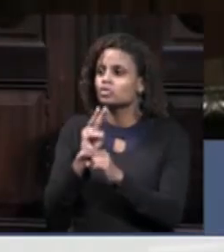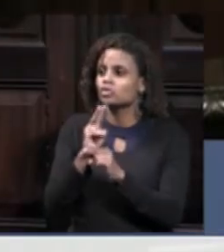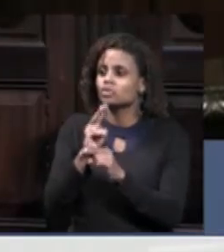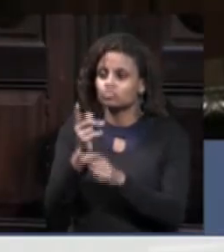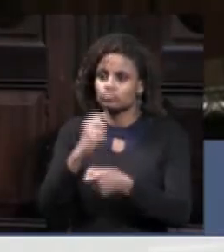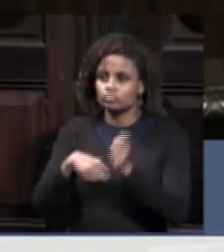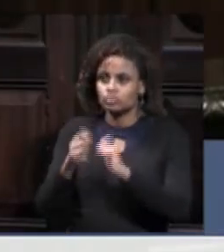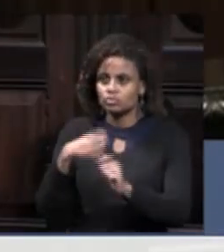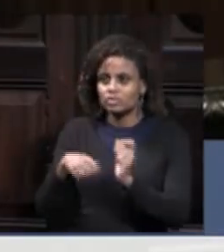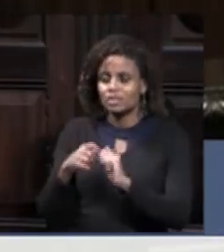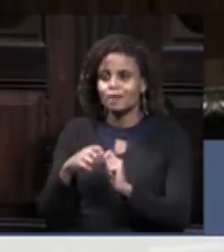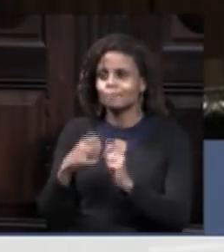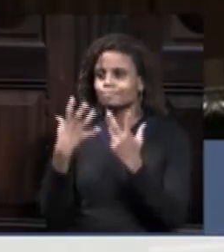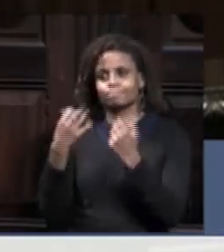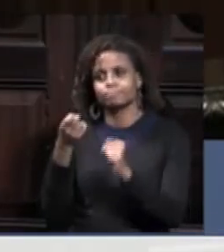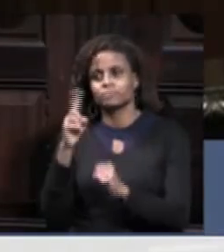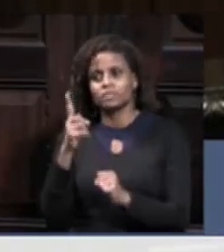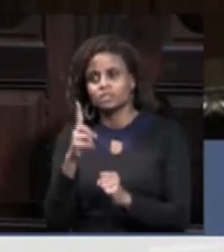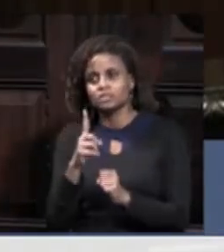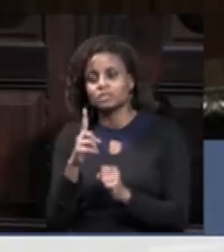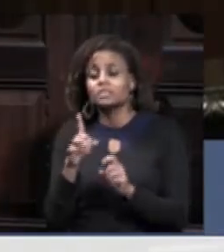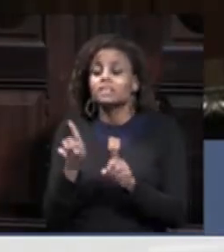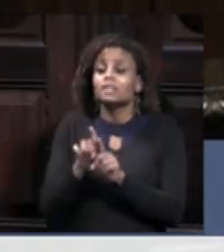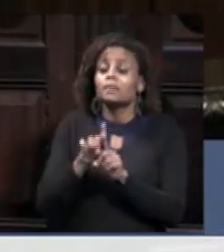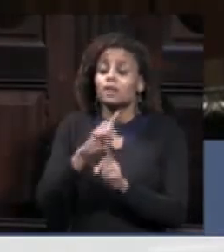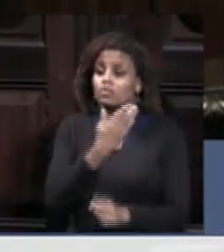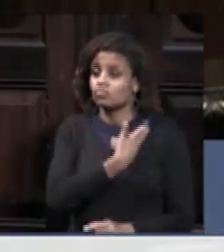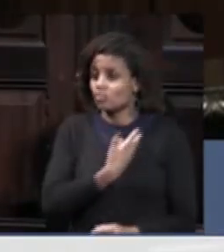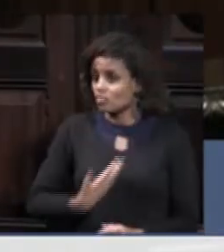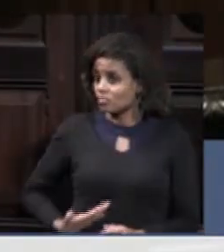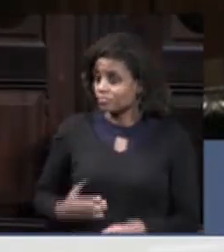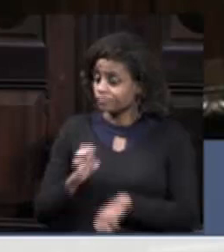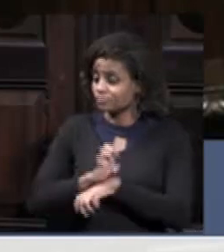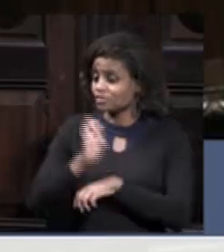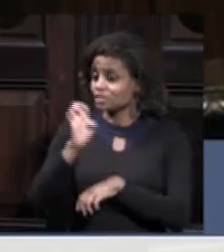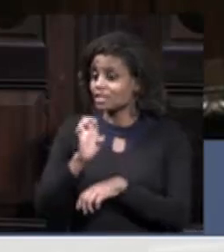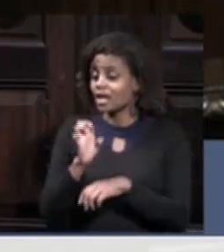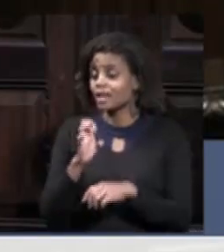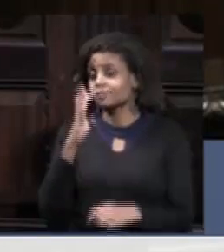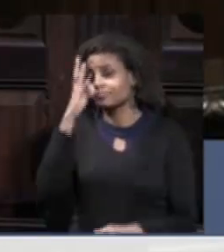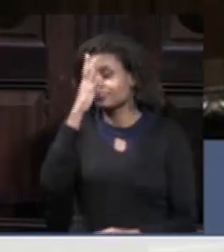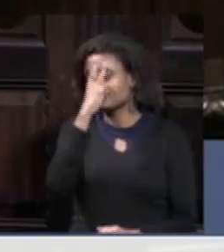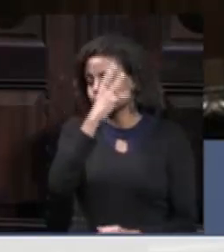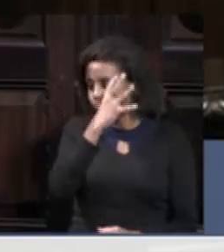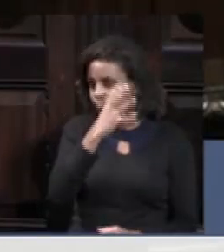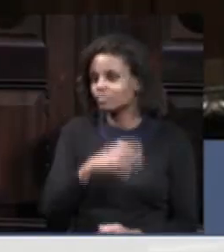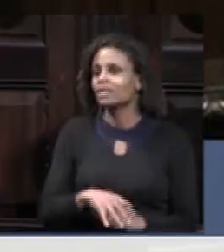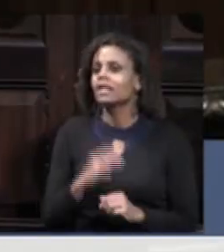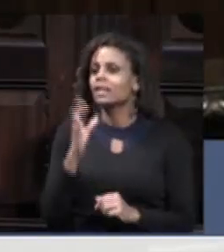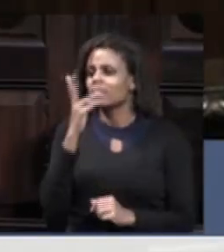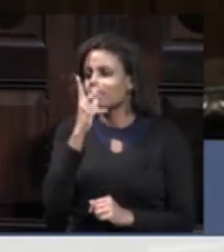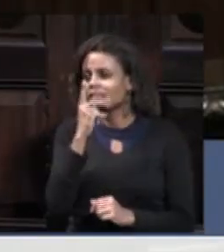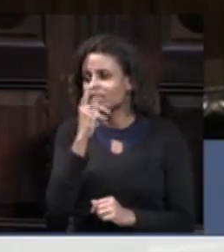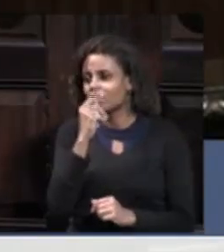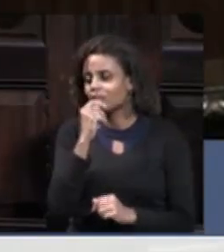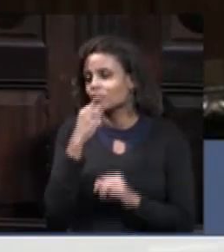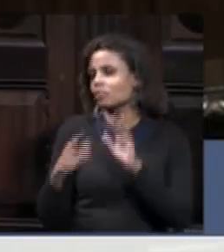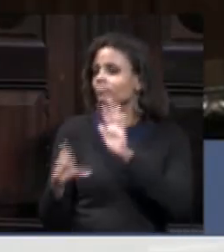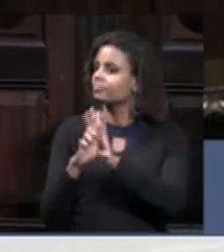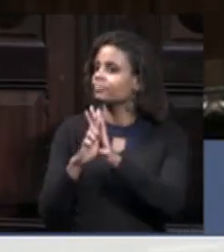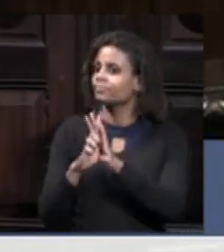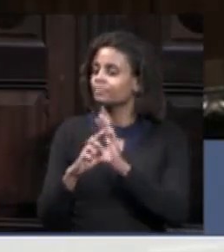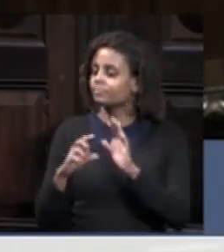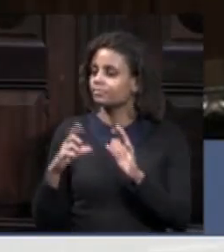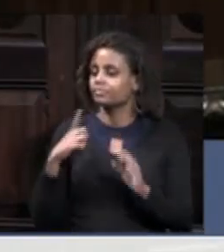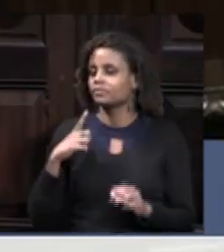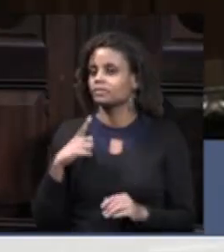próprio Governo do Estado se fazendo de rogado e procrastinando a implementação do plano,